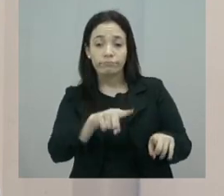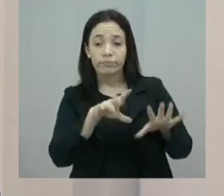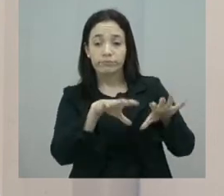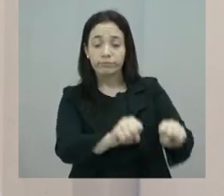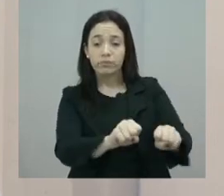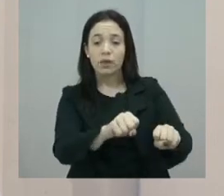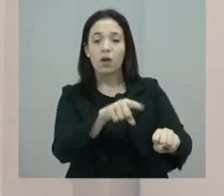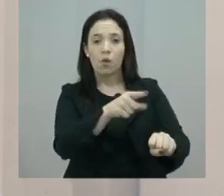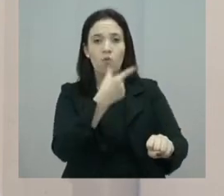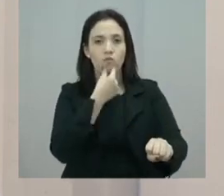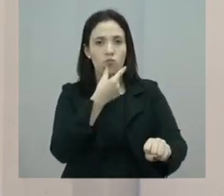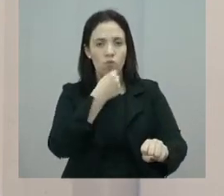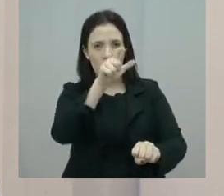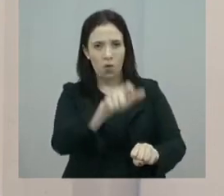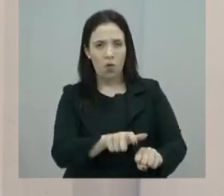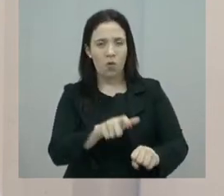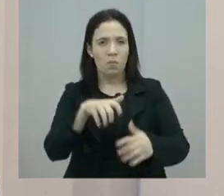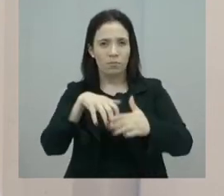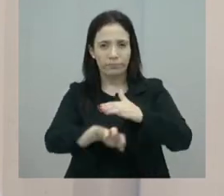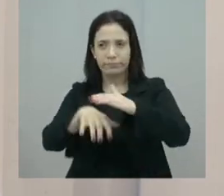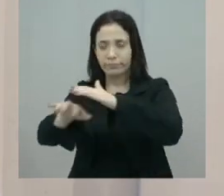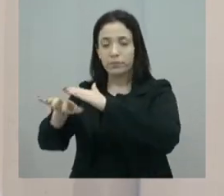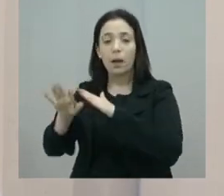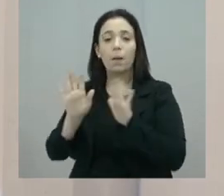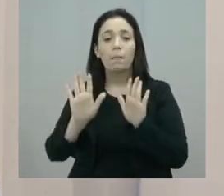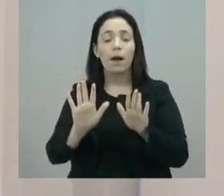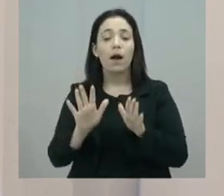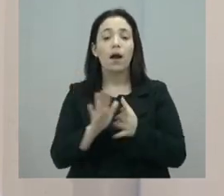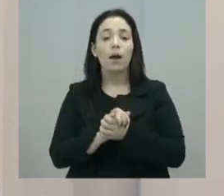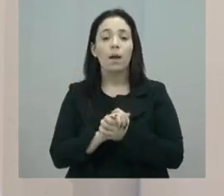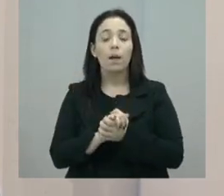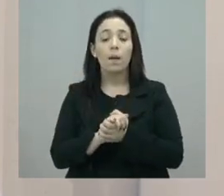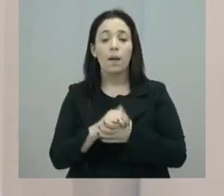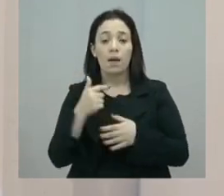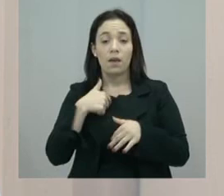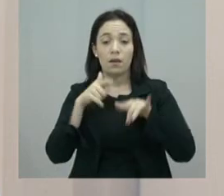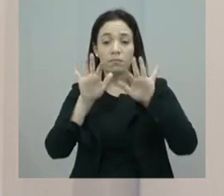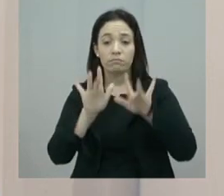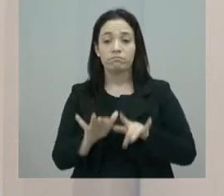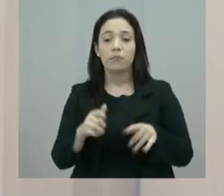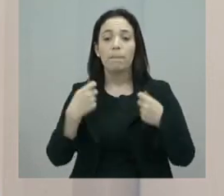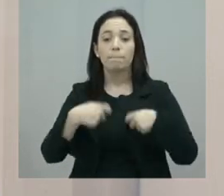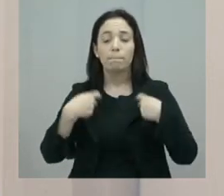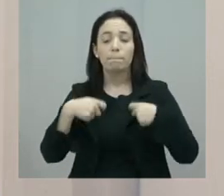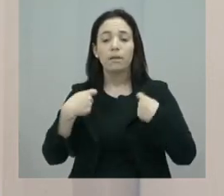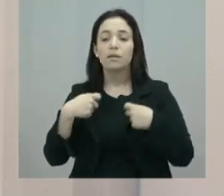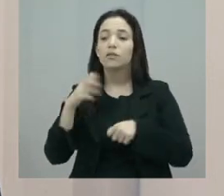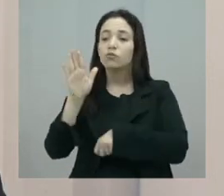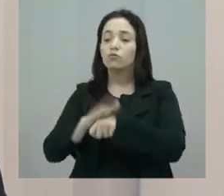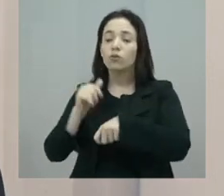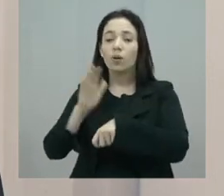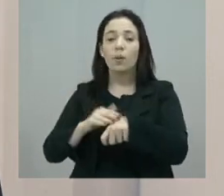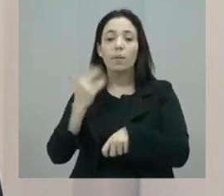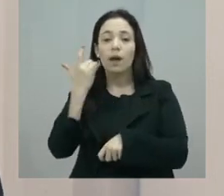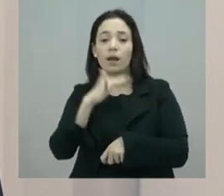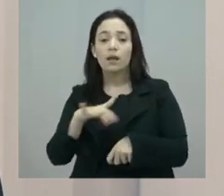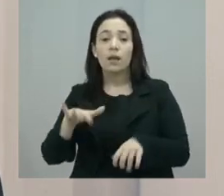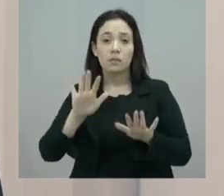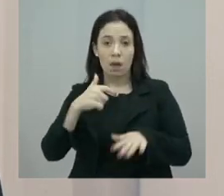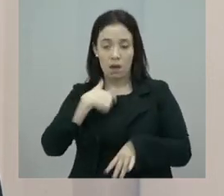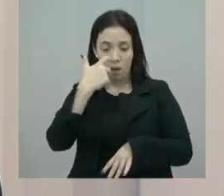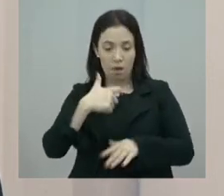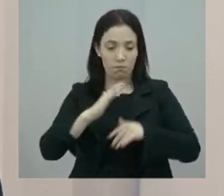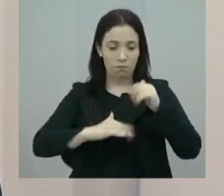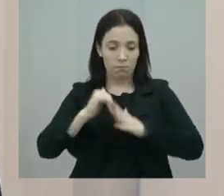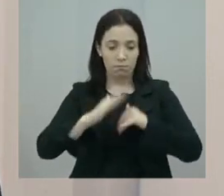um abusador sexual, por exemplo, se ele precisava, para fazer o auto de prisão em flagrante, ouvir a criança, mas ele não tinha estrutura